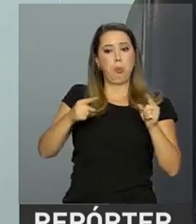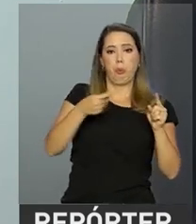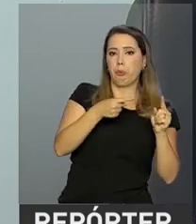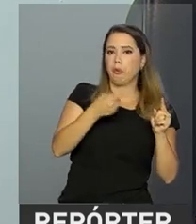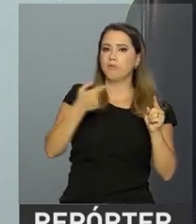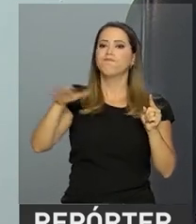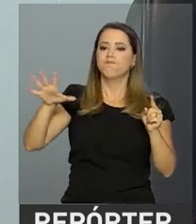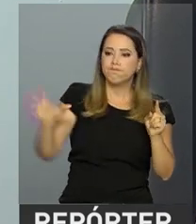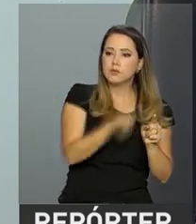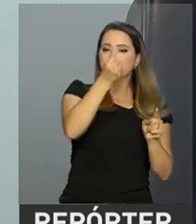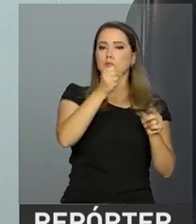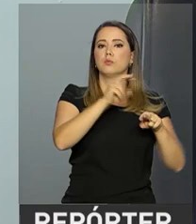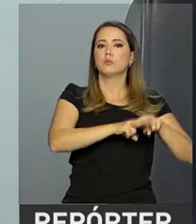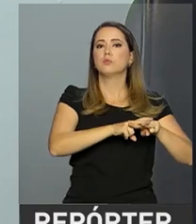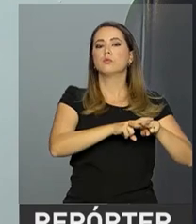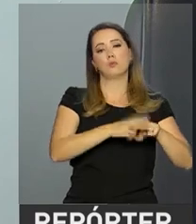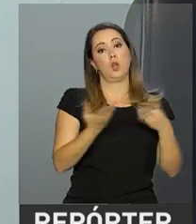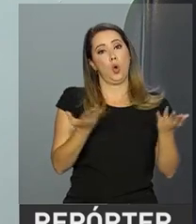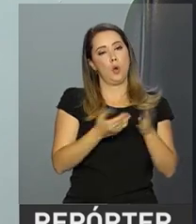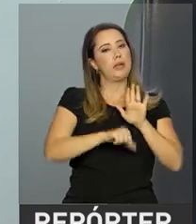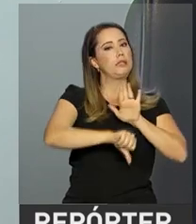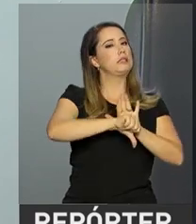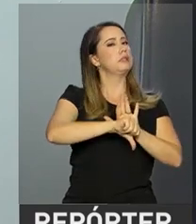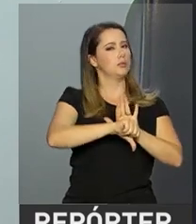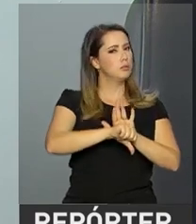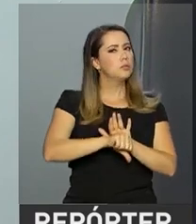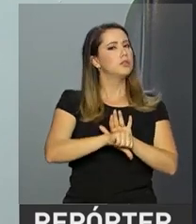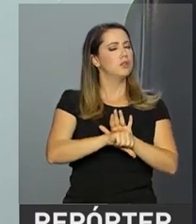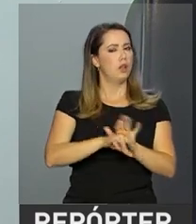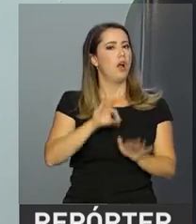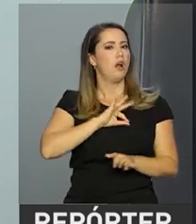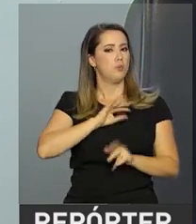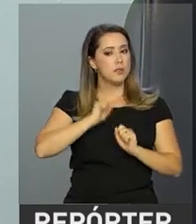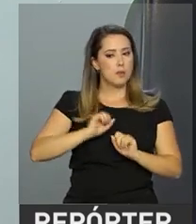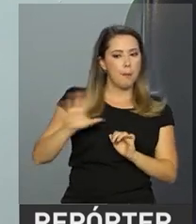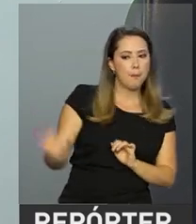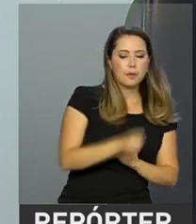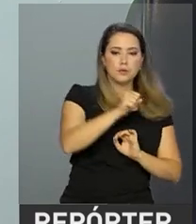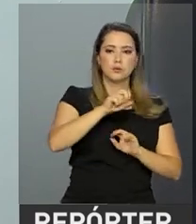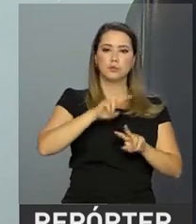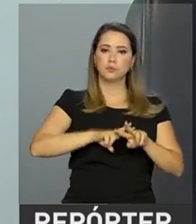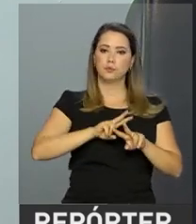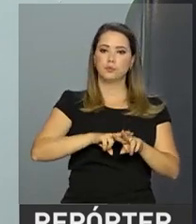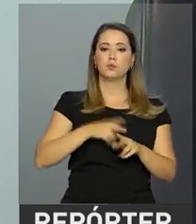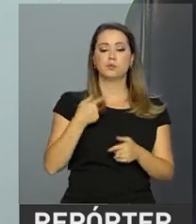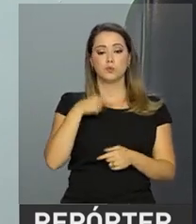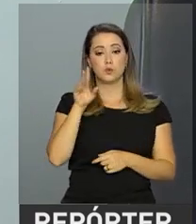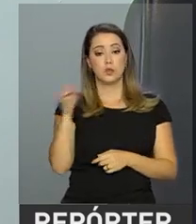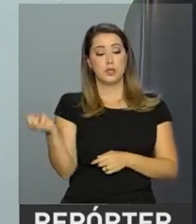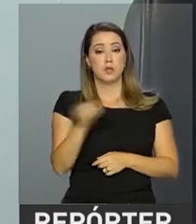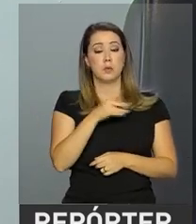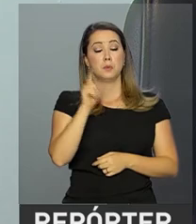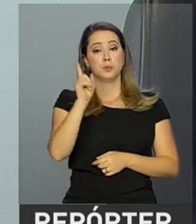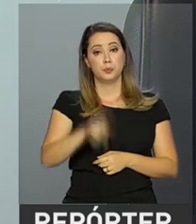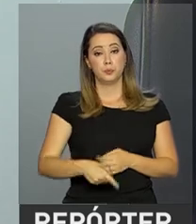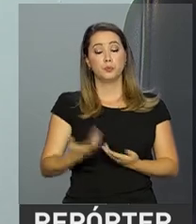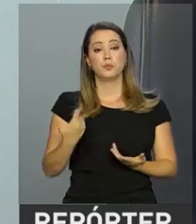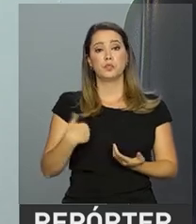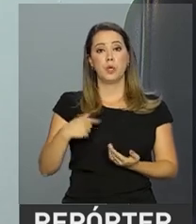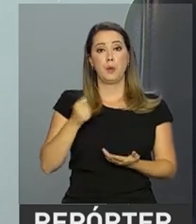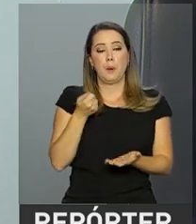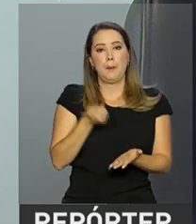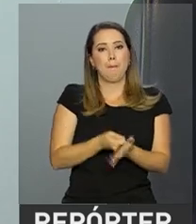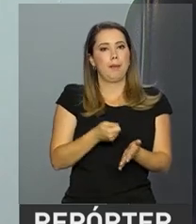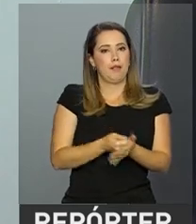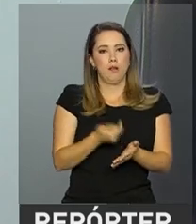transforma em crime então agora a polícia pode prender em flagrante ea novidade é que a fiança